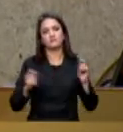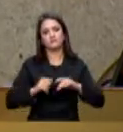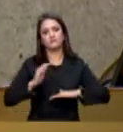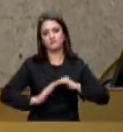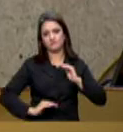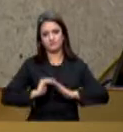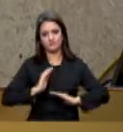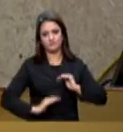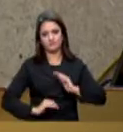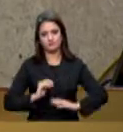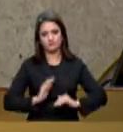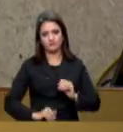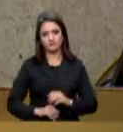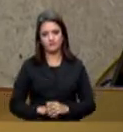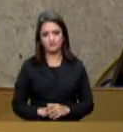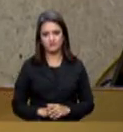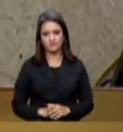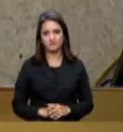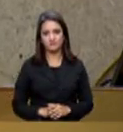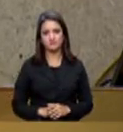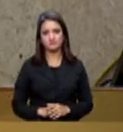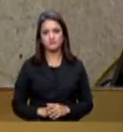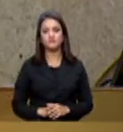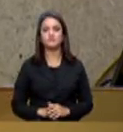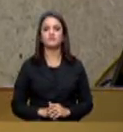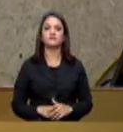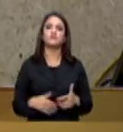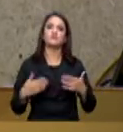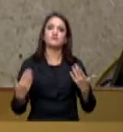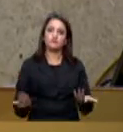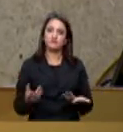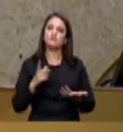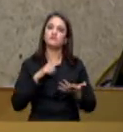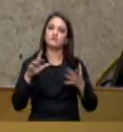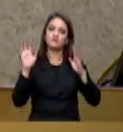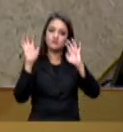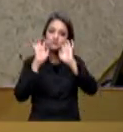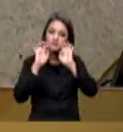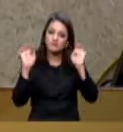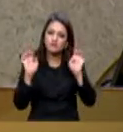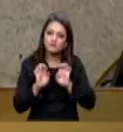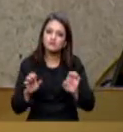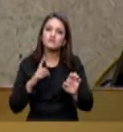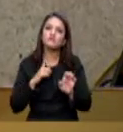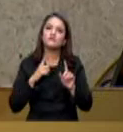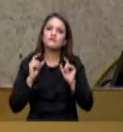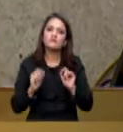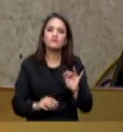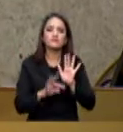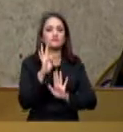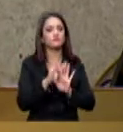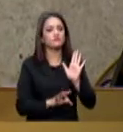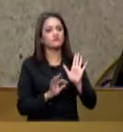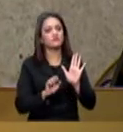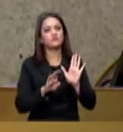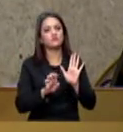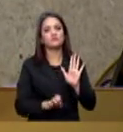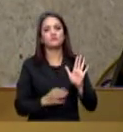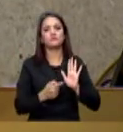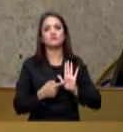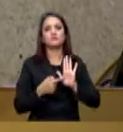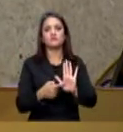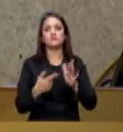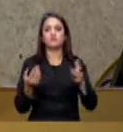competência. Tal premissa é estruturante para a fixação da tese a ser apresentada